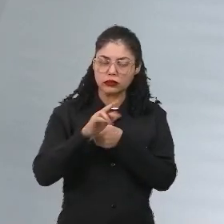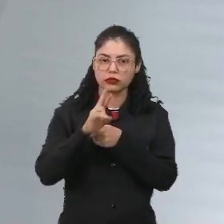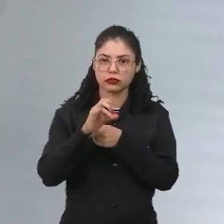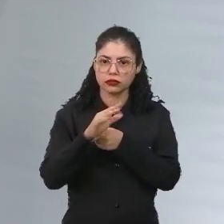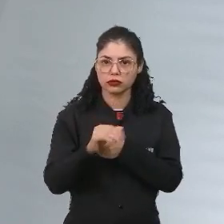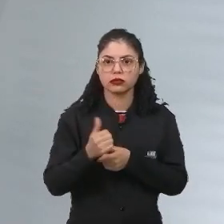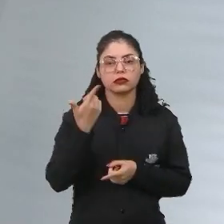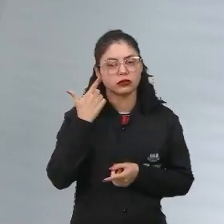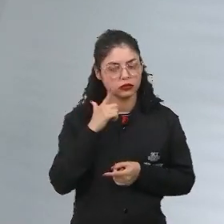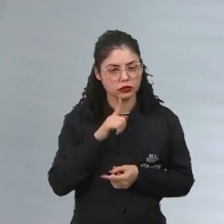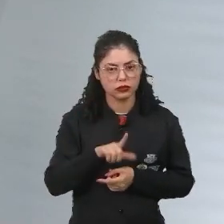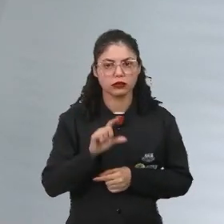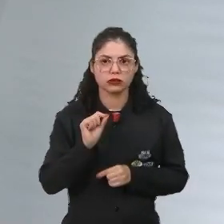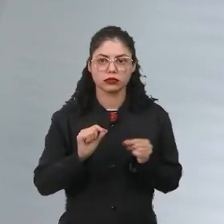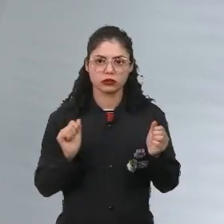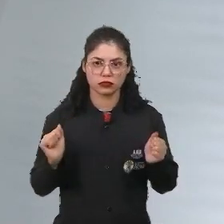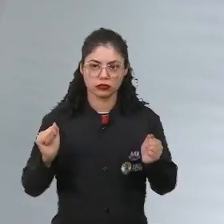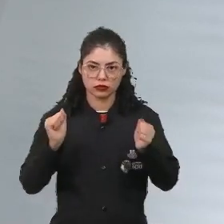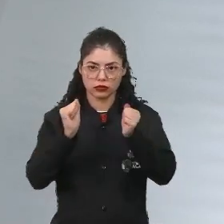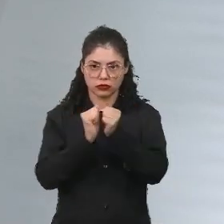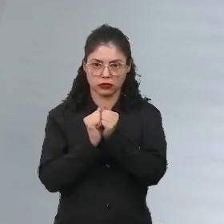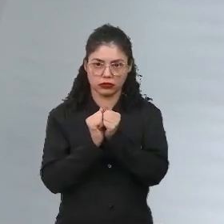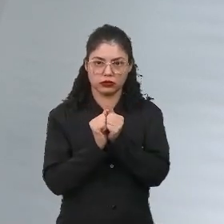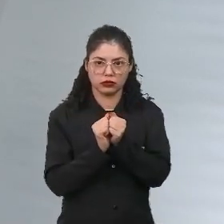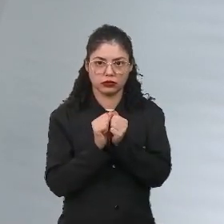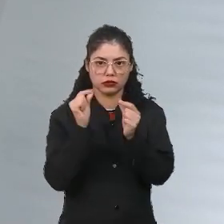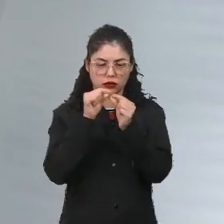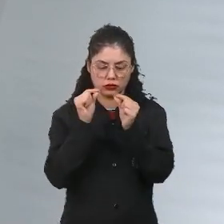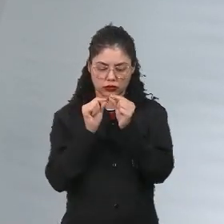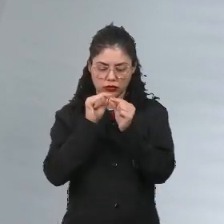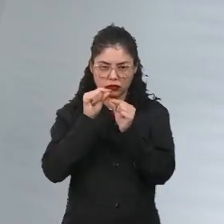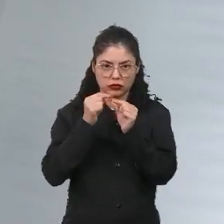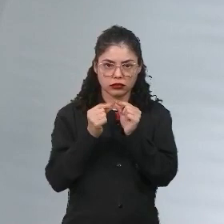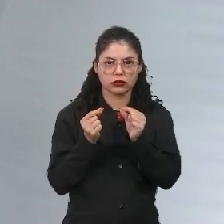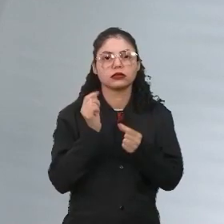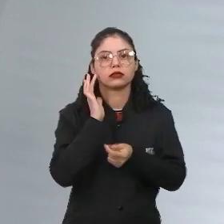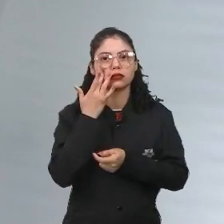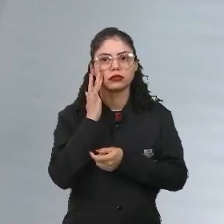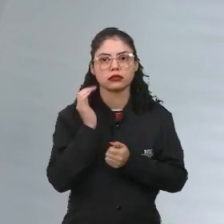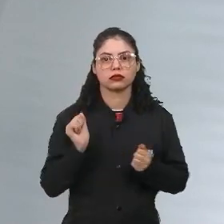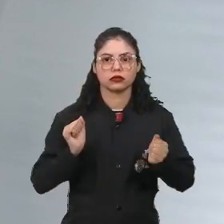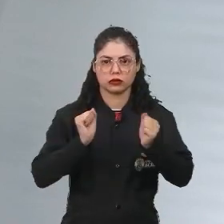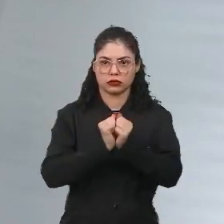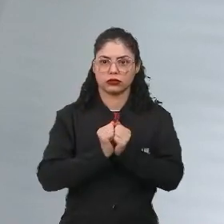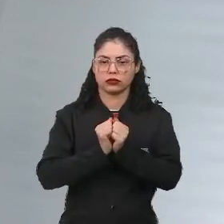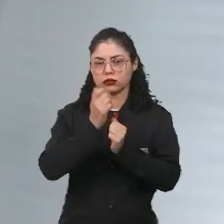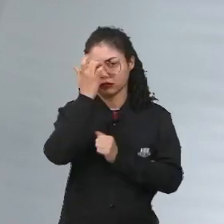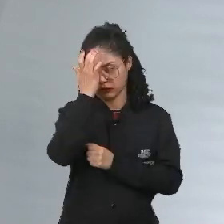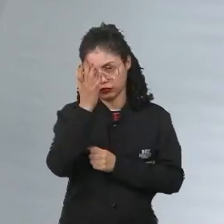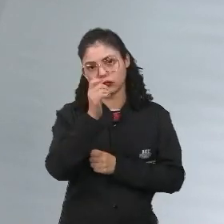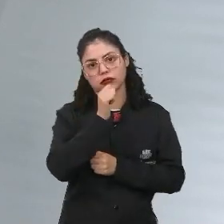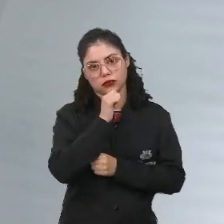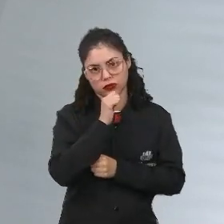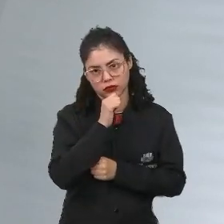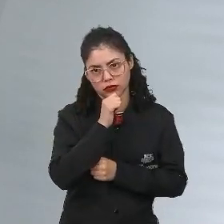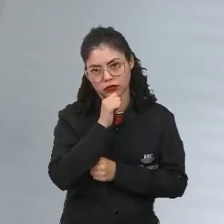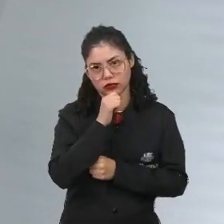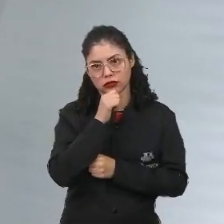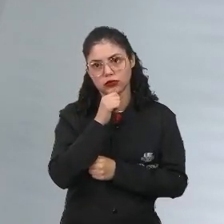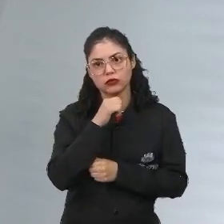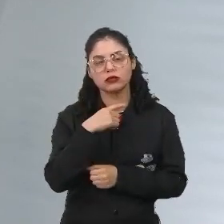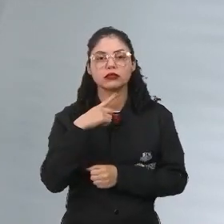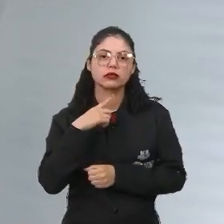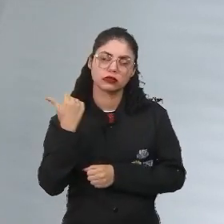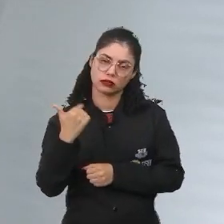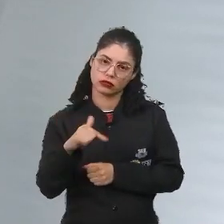ele tem a capacidade de unir cada grãozinho de ouro um ao outro, facilitando então para que não